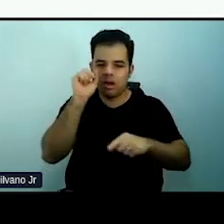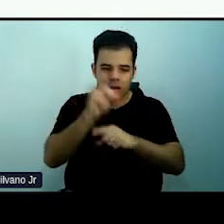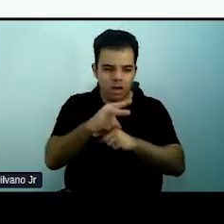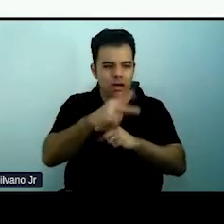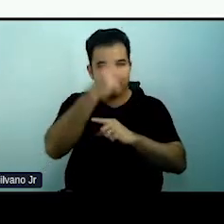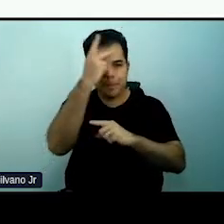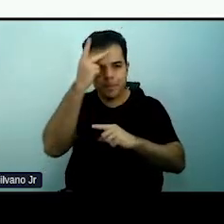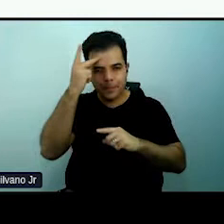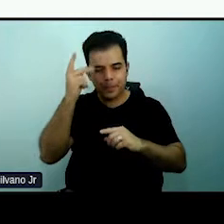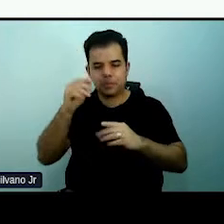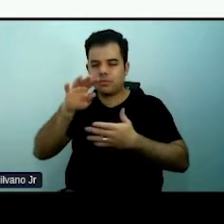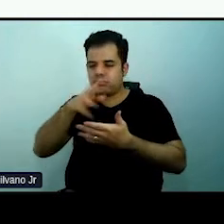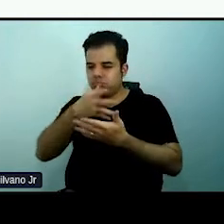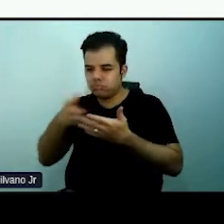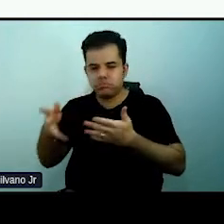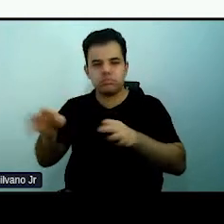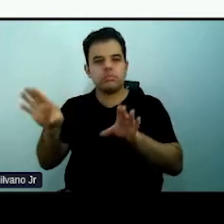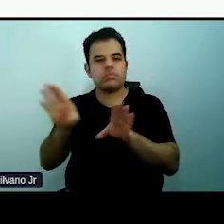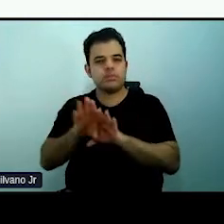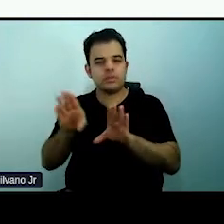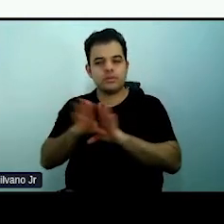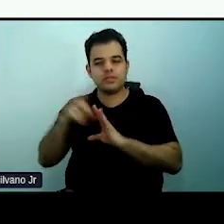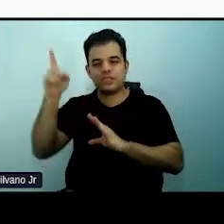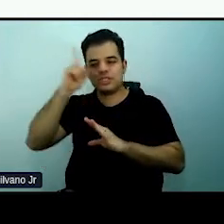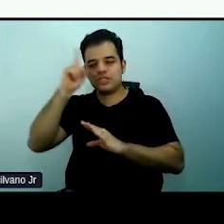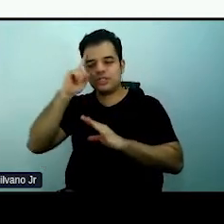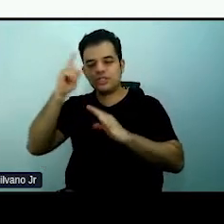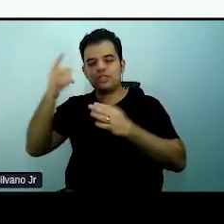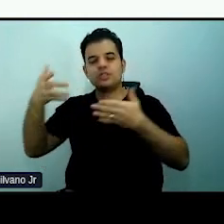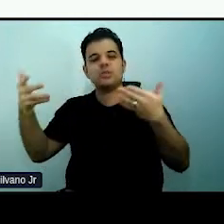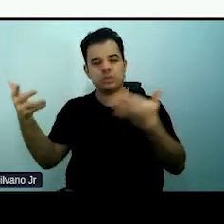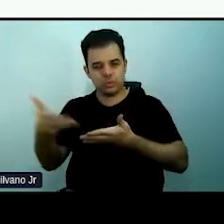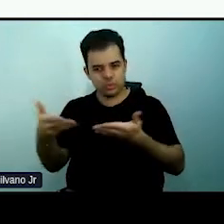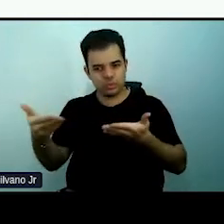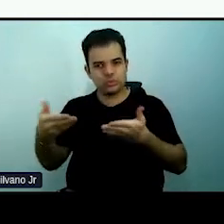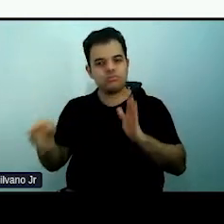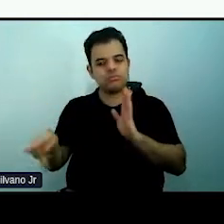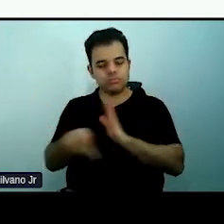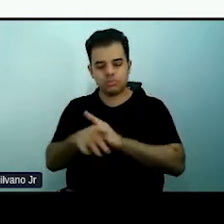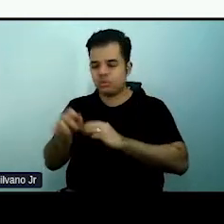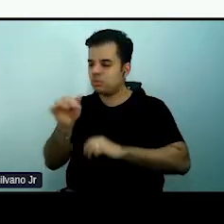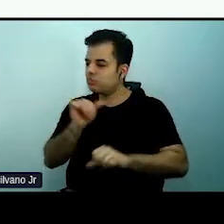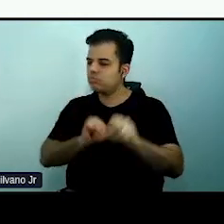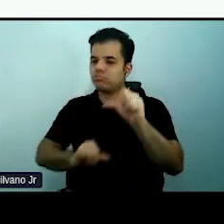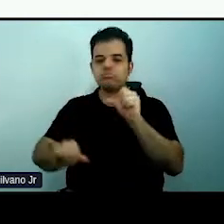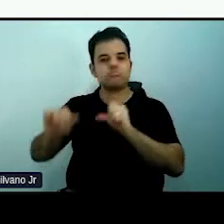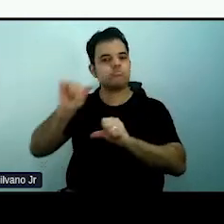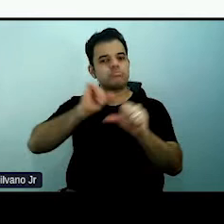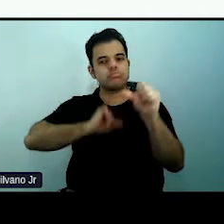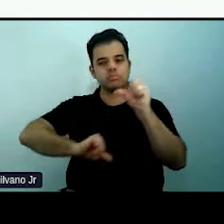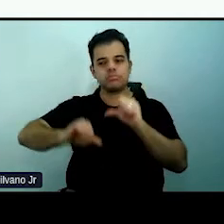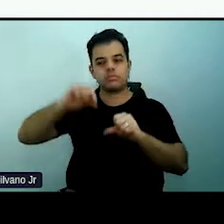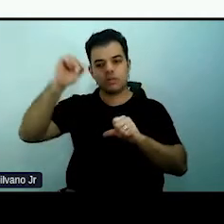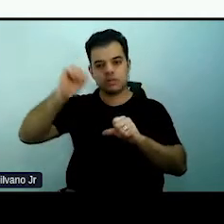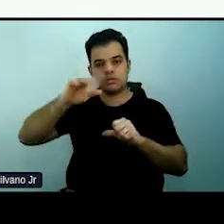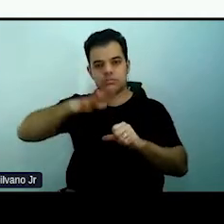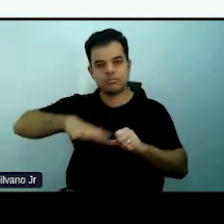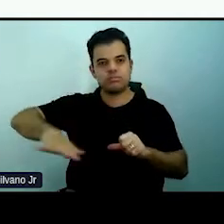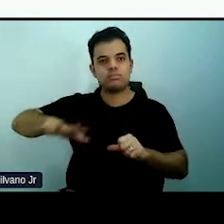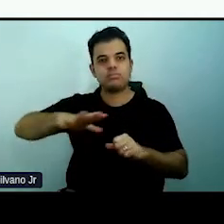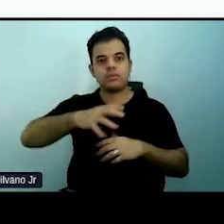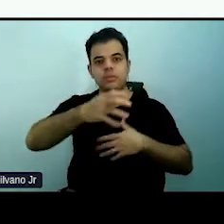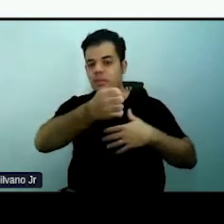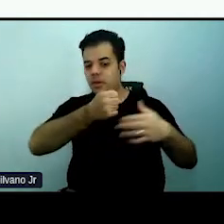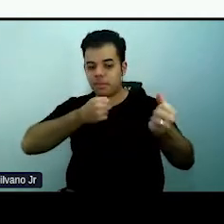contratação, onboarding e até os dias atuais, o que a gente vem mudando aqui dentro do Serasa a partir da contratação